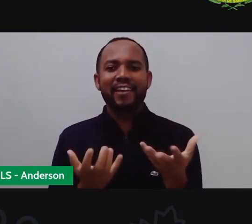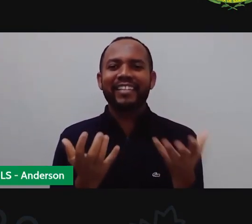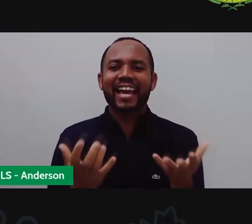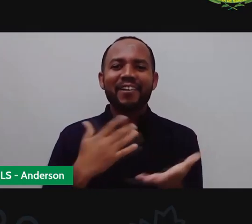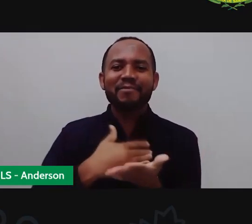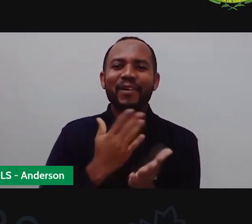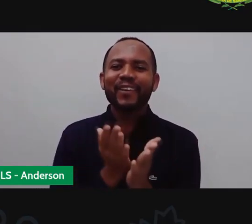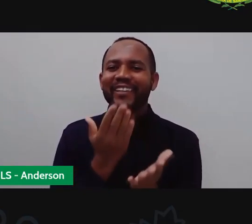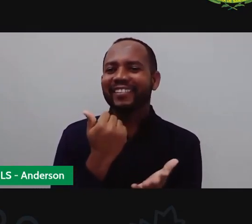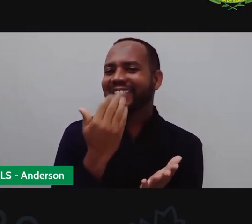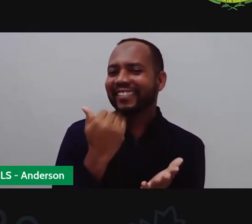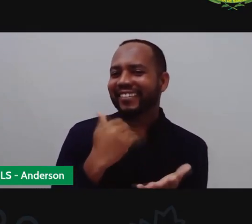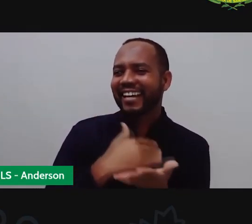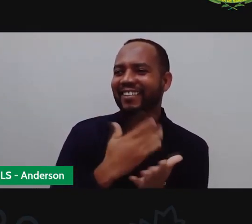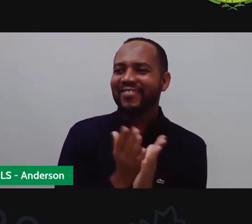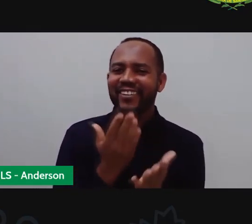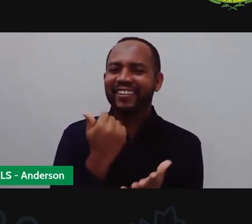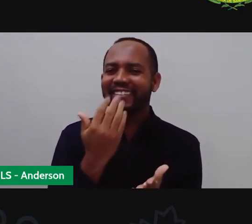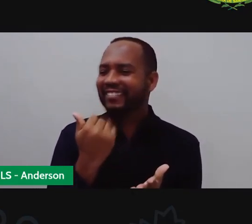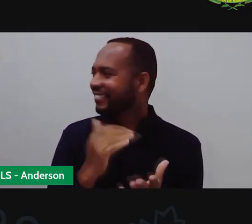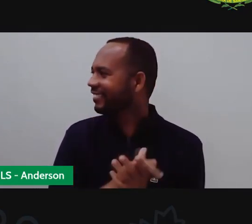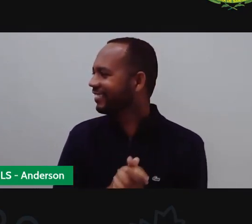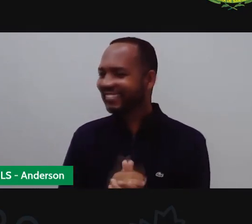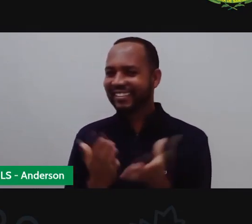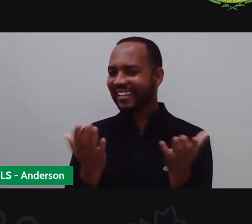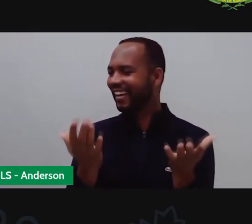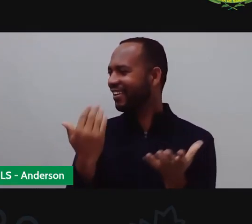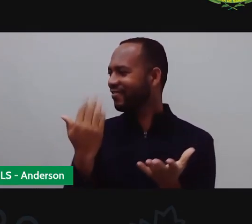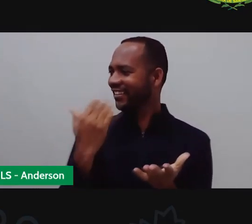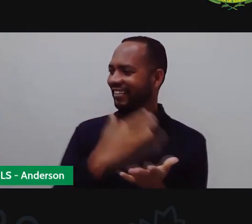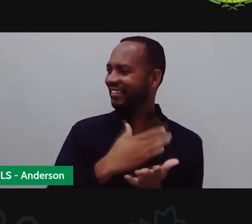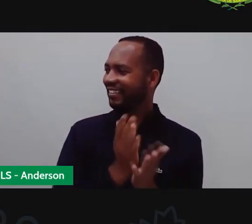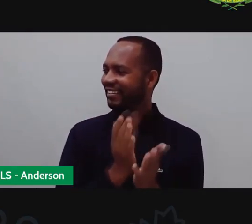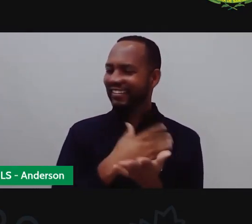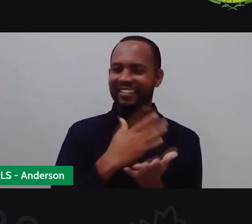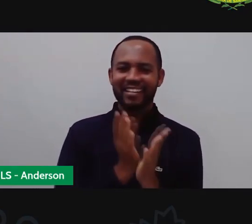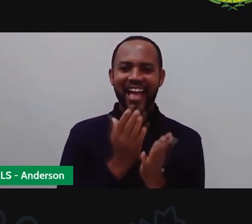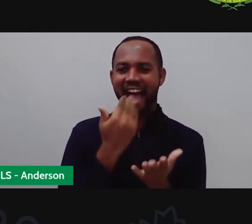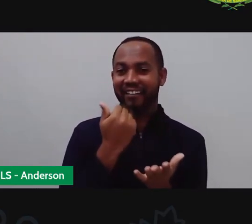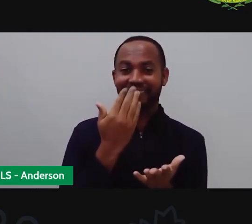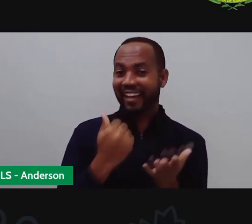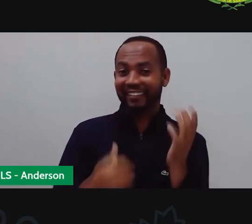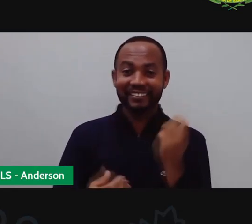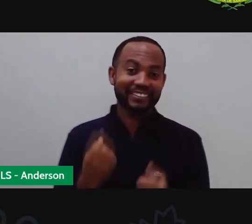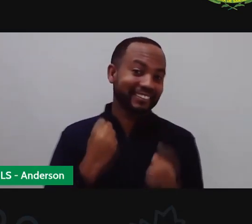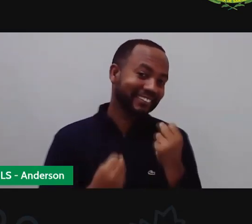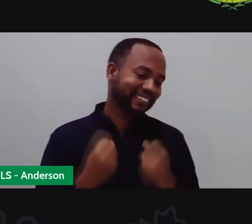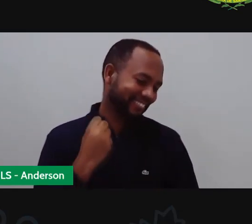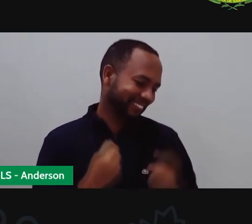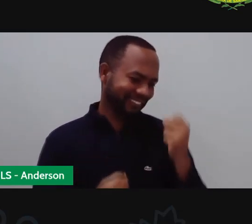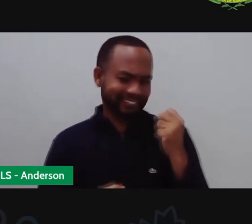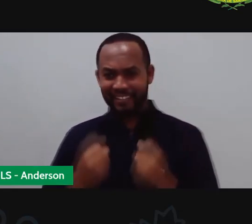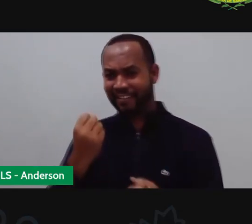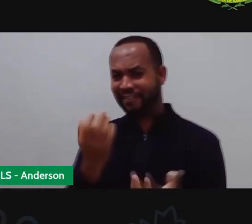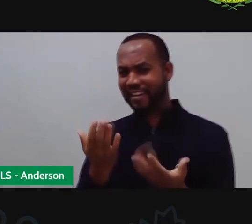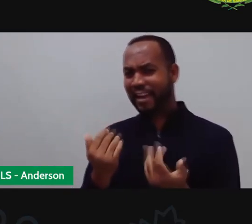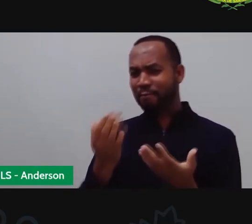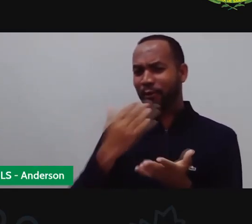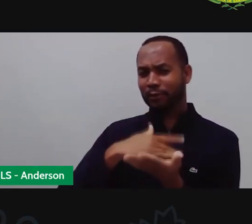número 150, tá aparecendo. Anderson quer o bolo. Traz o guardanapo para a Vânia, que é para dar o bolo para esse menino.